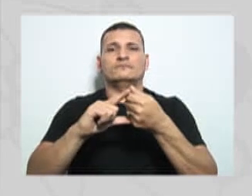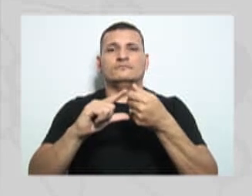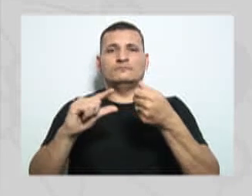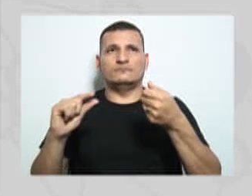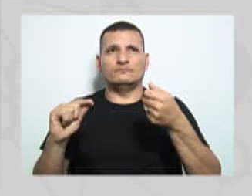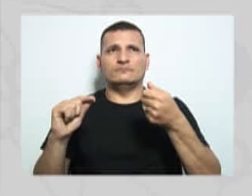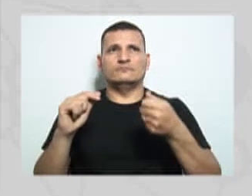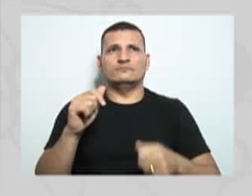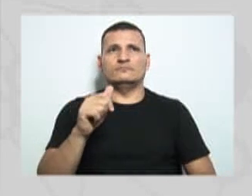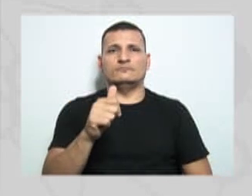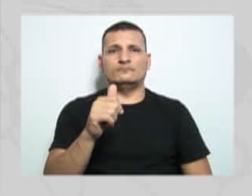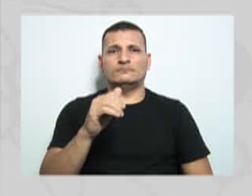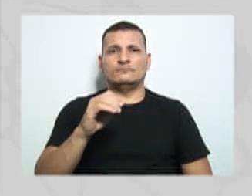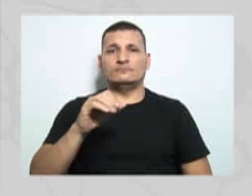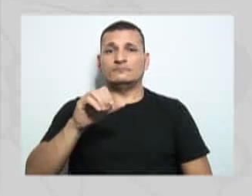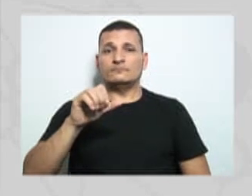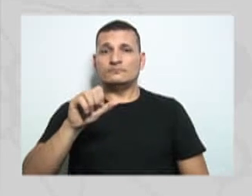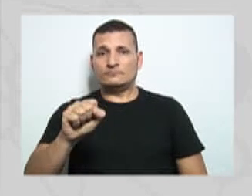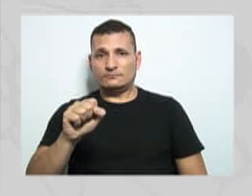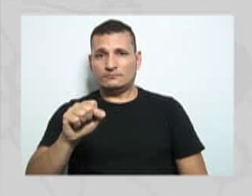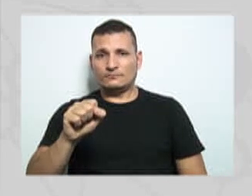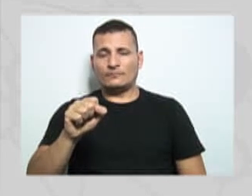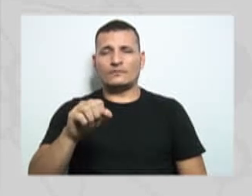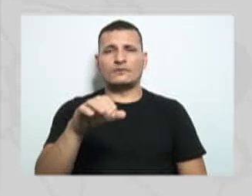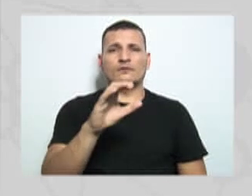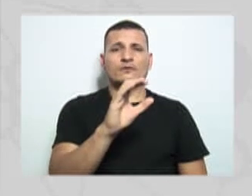deverão recolher anualmente,